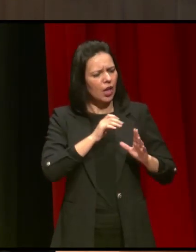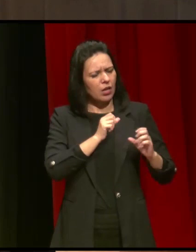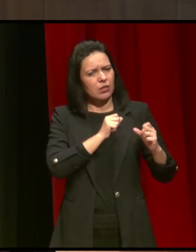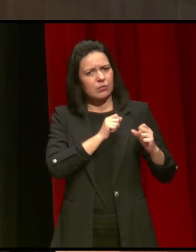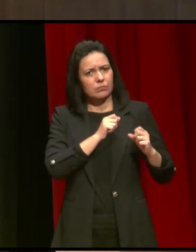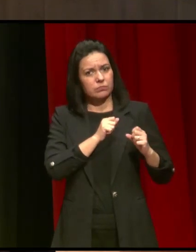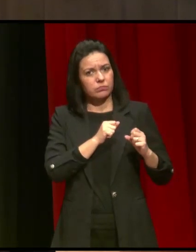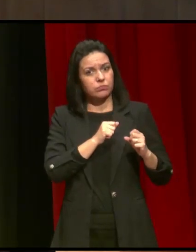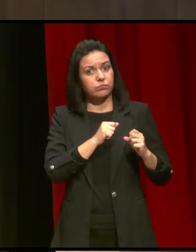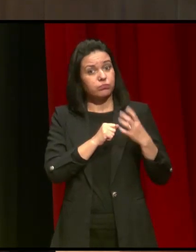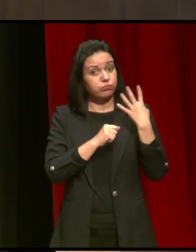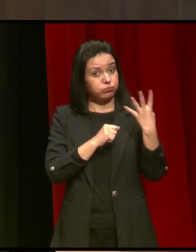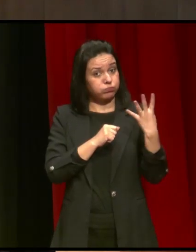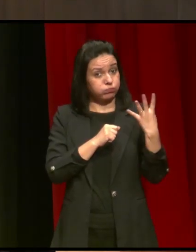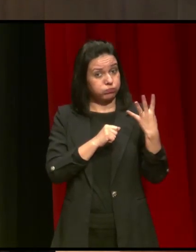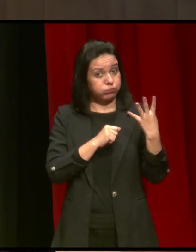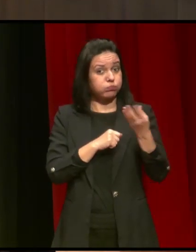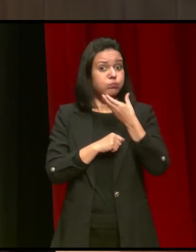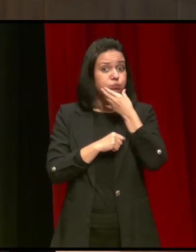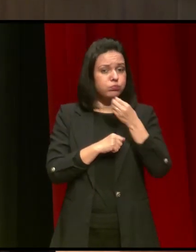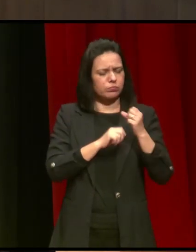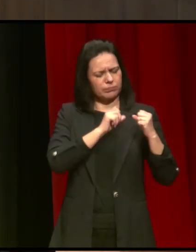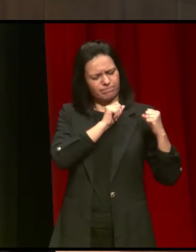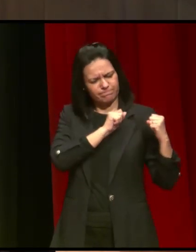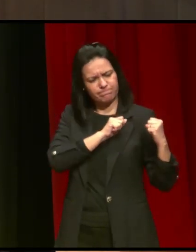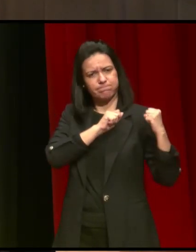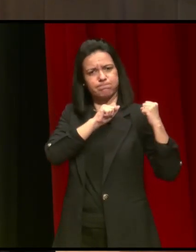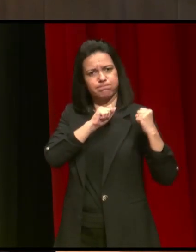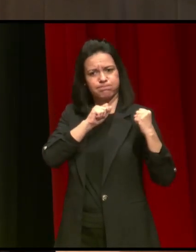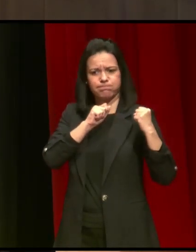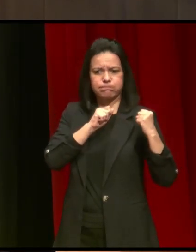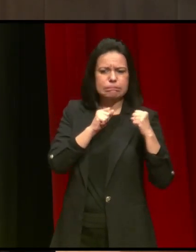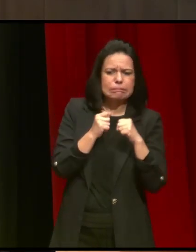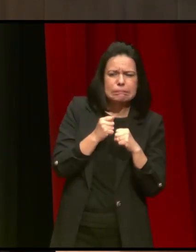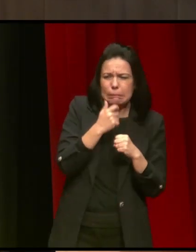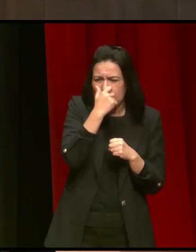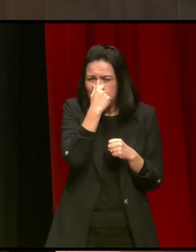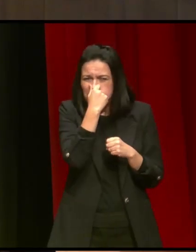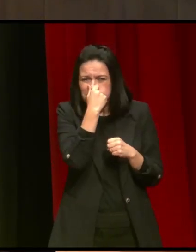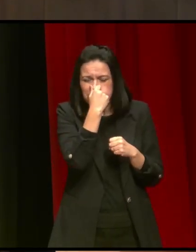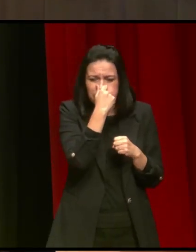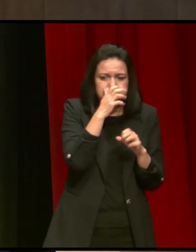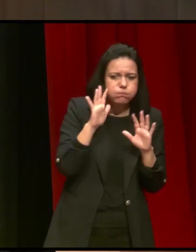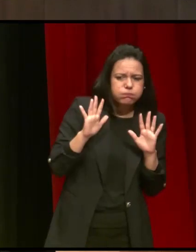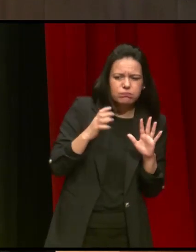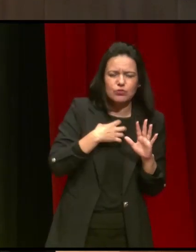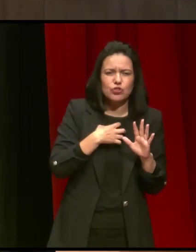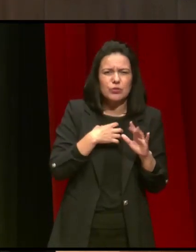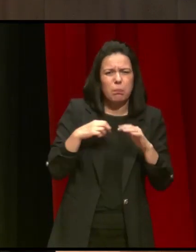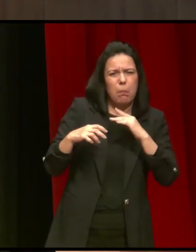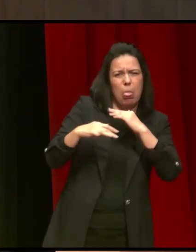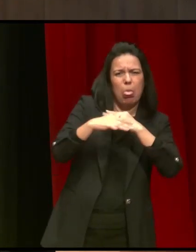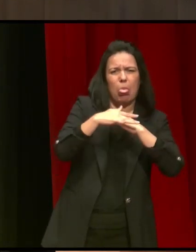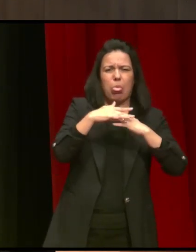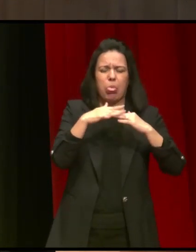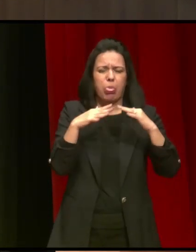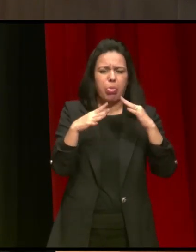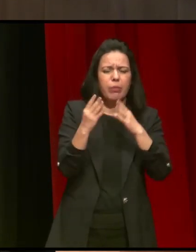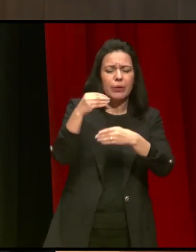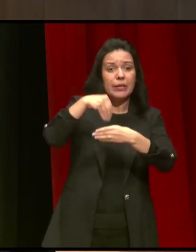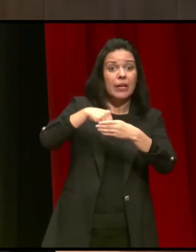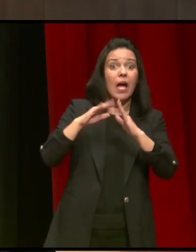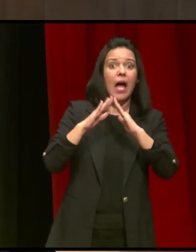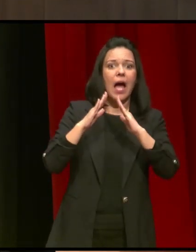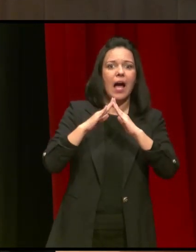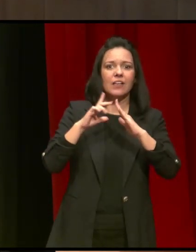por quatro homens. E não podendo aproximar-se de Jesus, por causa da multidão, eles removeram